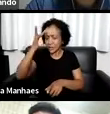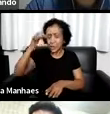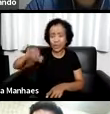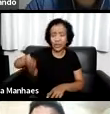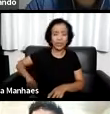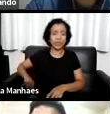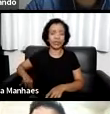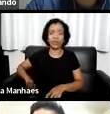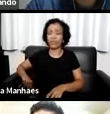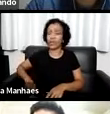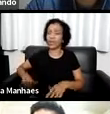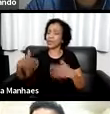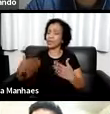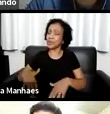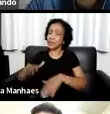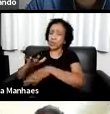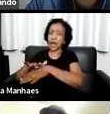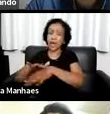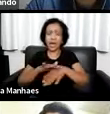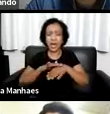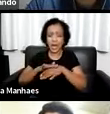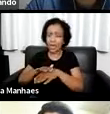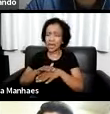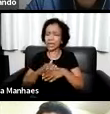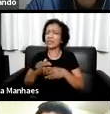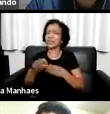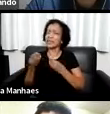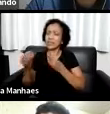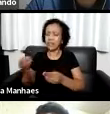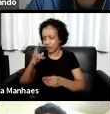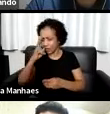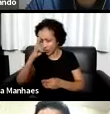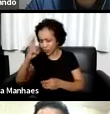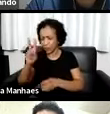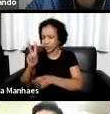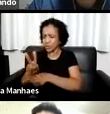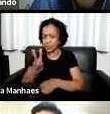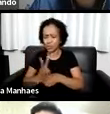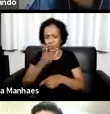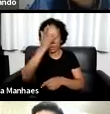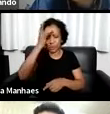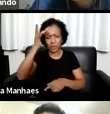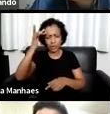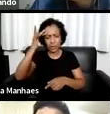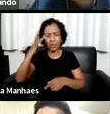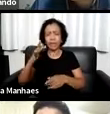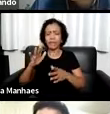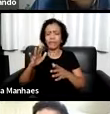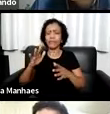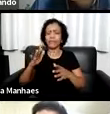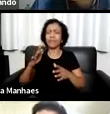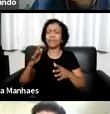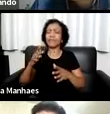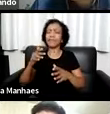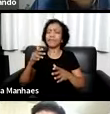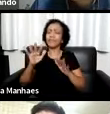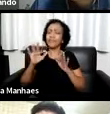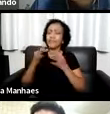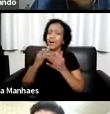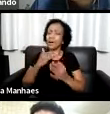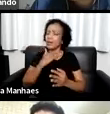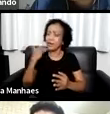luto, Pai, os enlutados. Deus, nós clamamos nessa noite por consolação. Tu, Espírito Santo, que é o